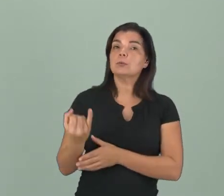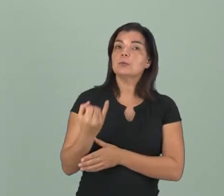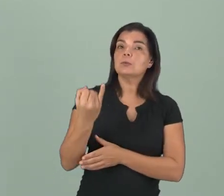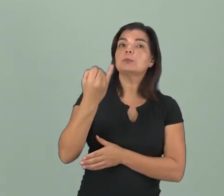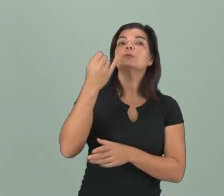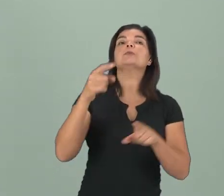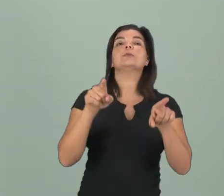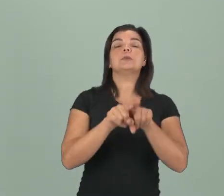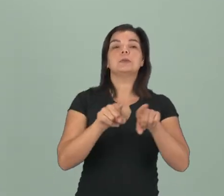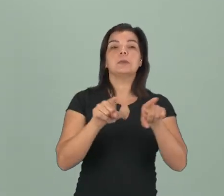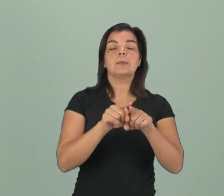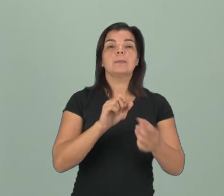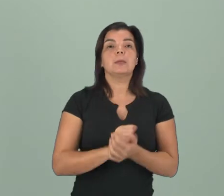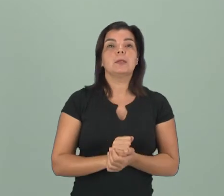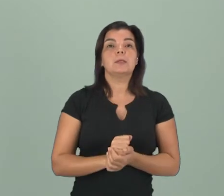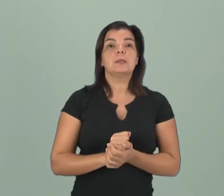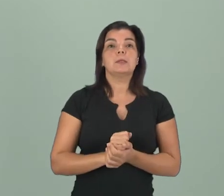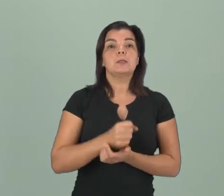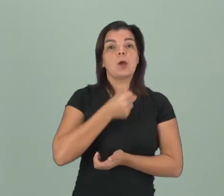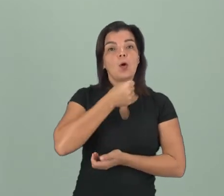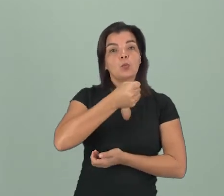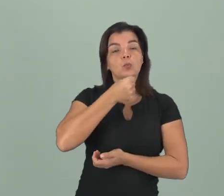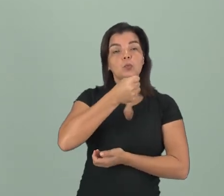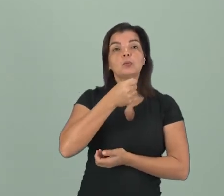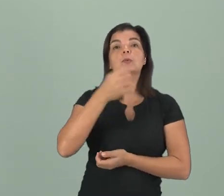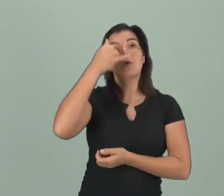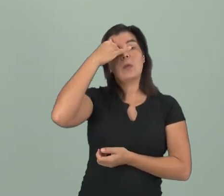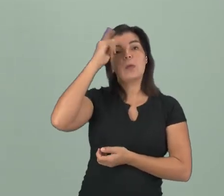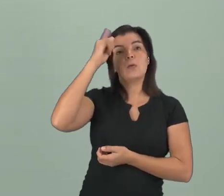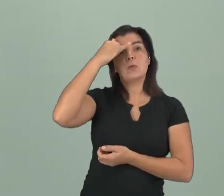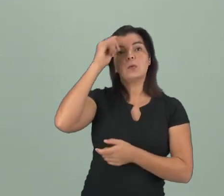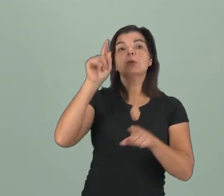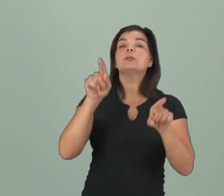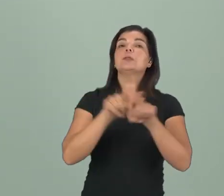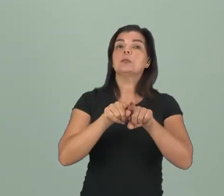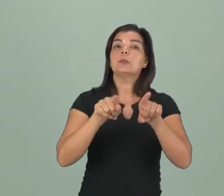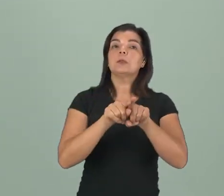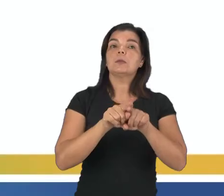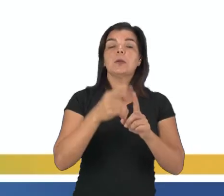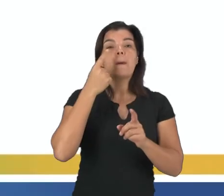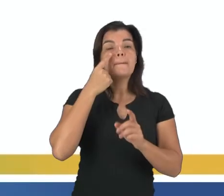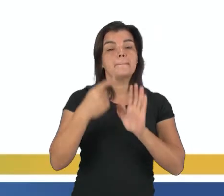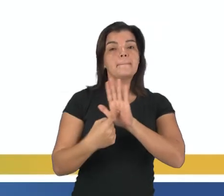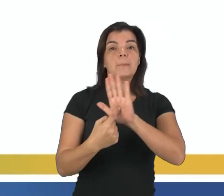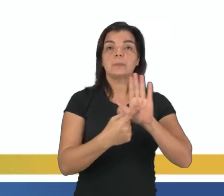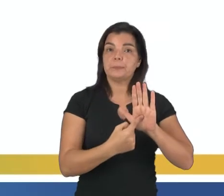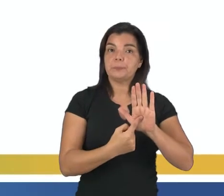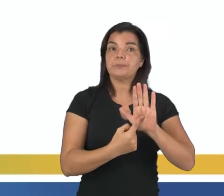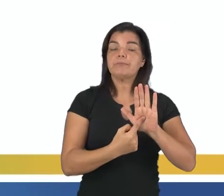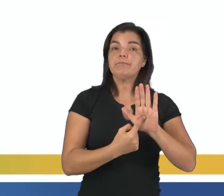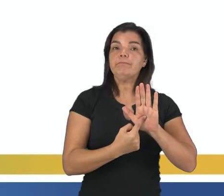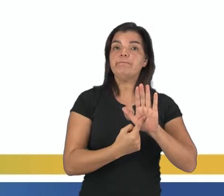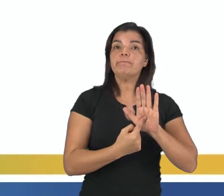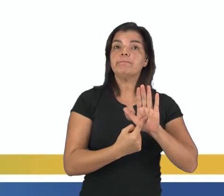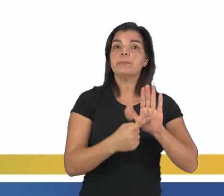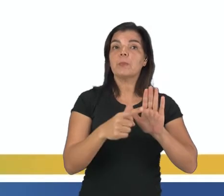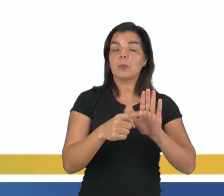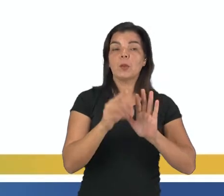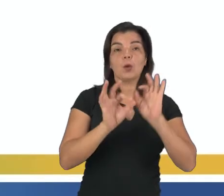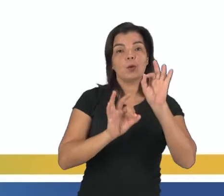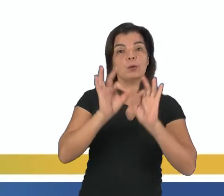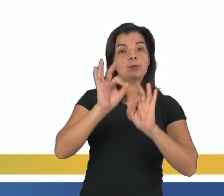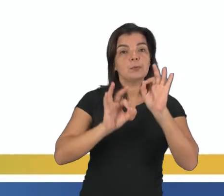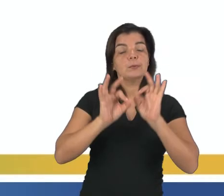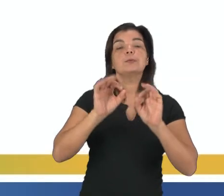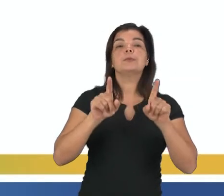também a imprensa foi inventada né vocês observam na imagem aí a primeira Bíblia que foi impressa nessa nesse